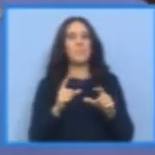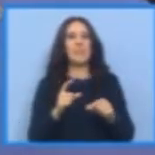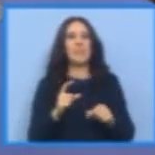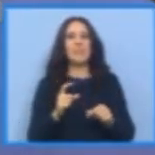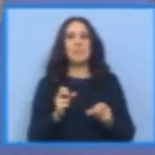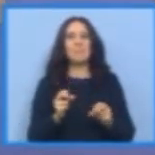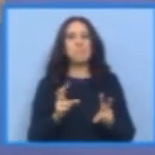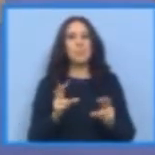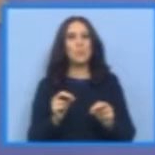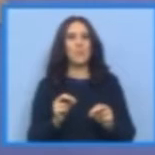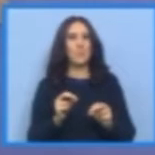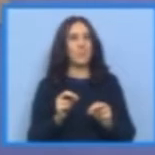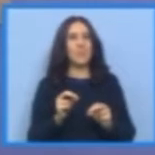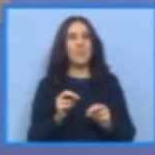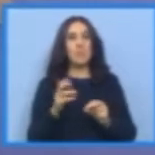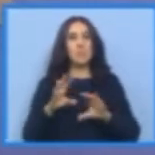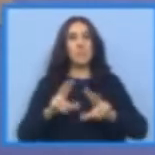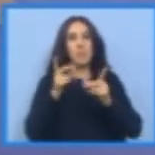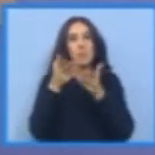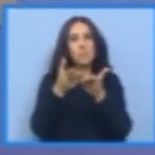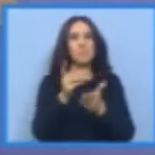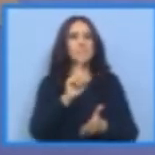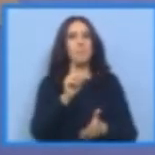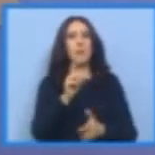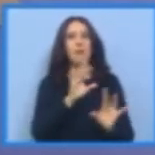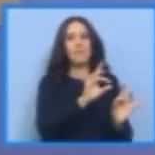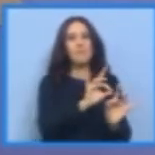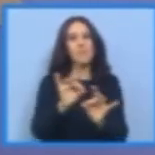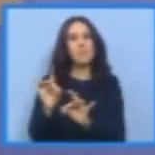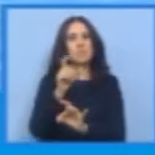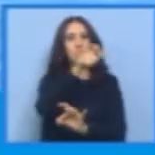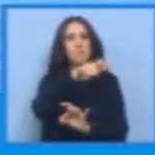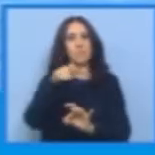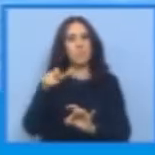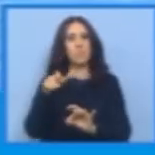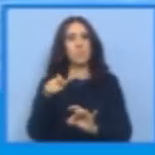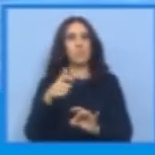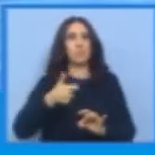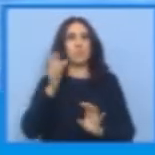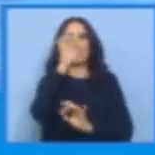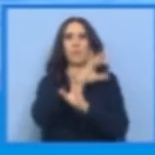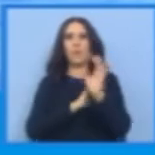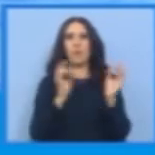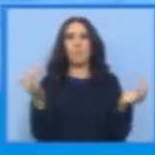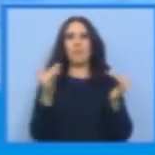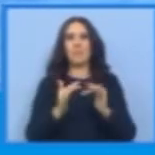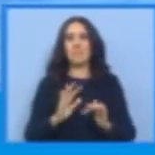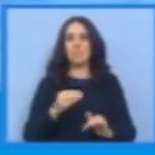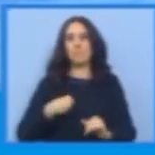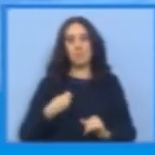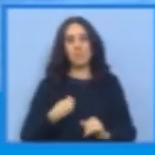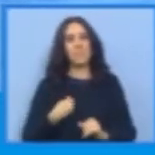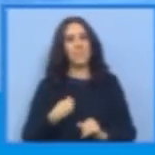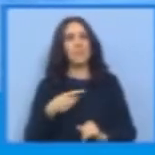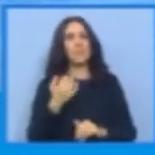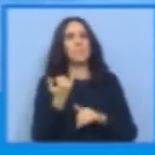puro de ajuda ao desenvolvimento, mas para que as pessoas fixem e não venham, sobretudo para a Europa, que essa é a preocupação. E